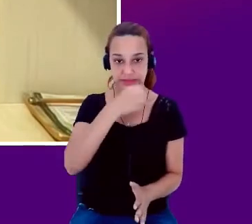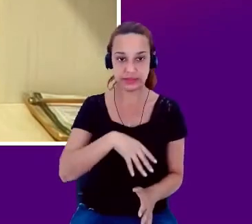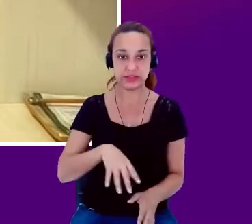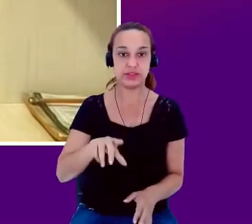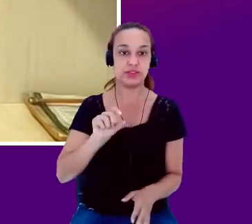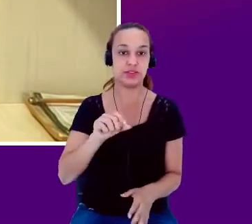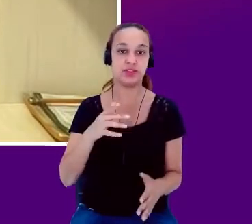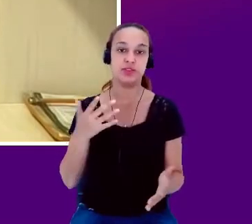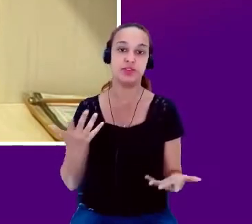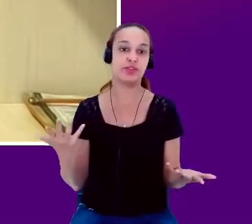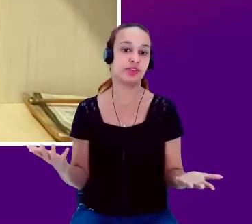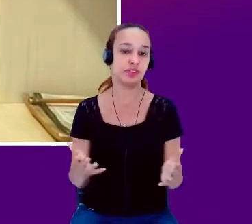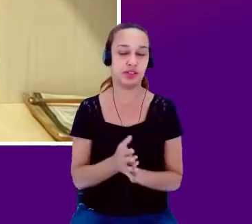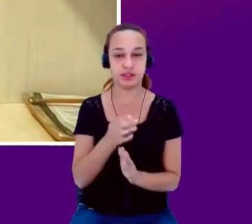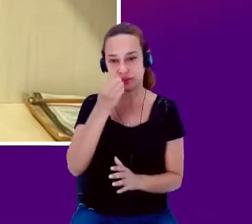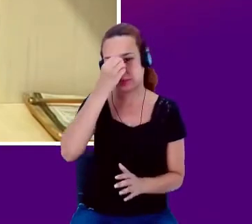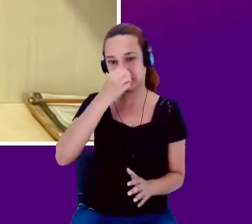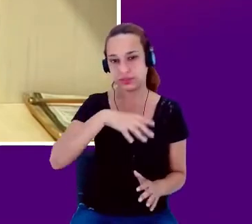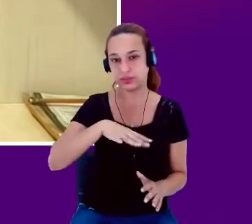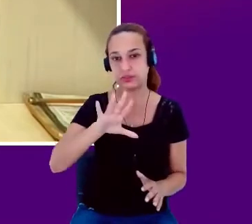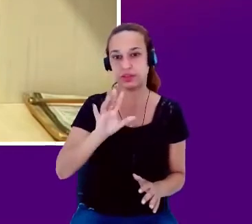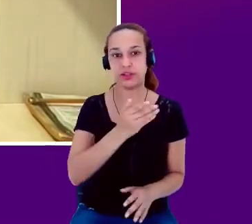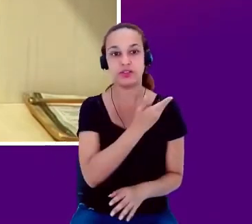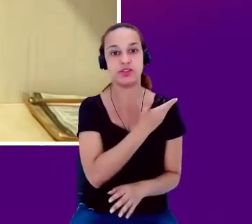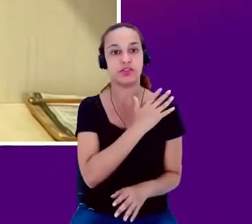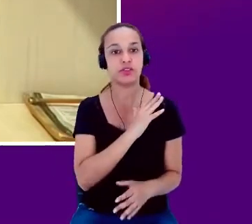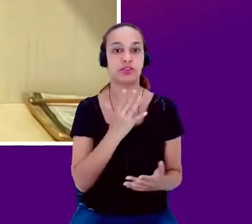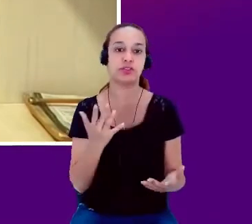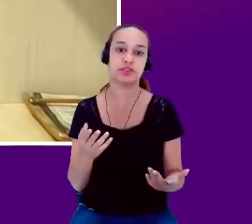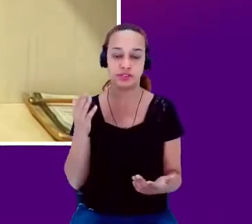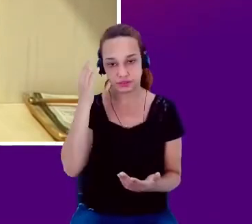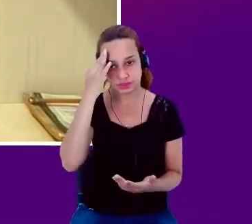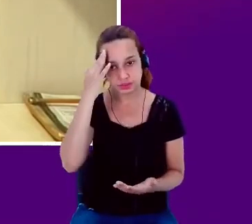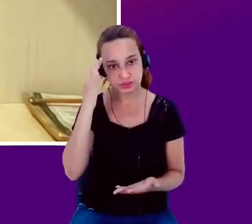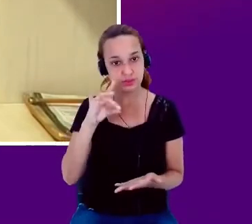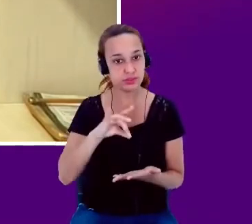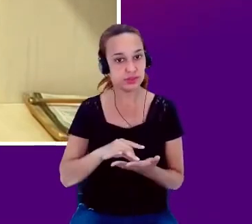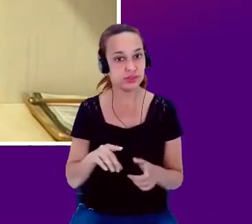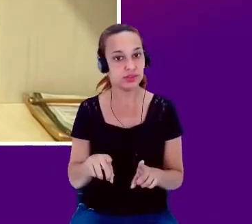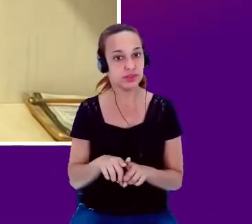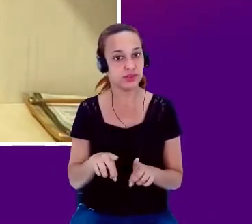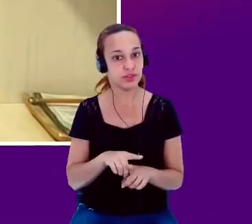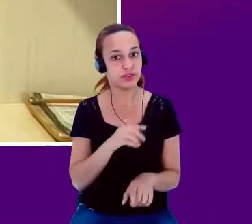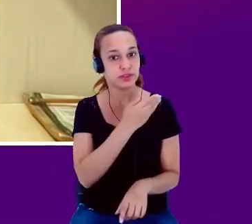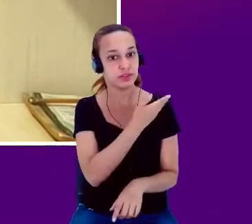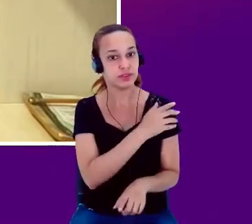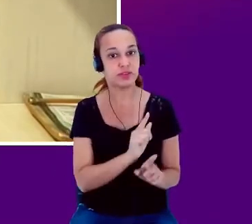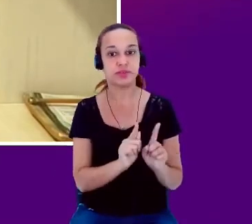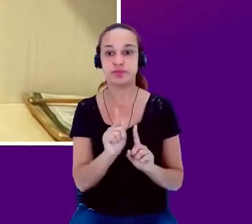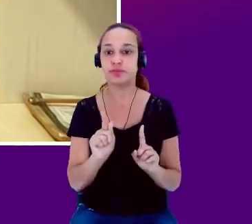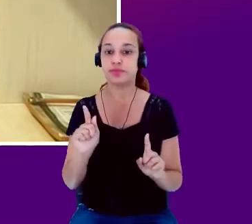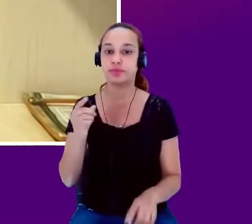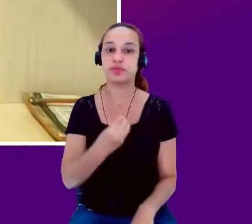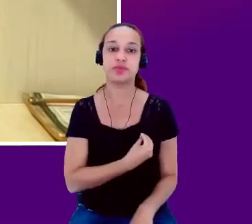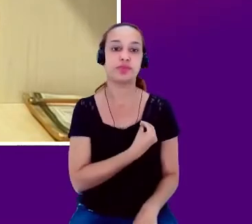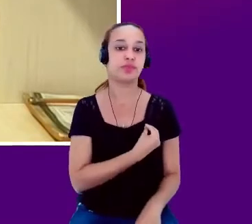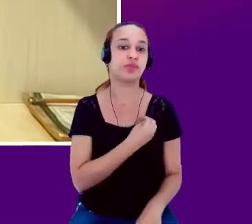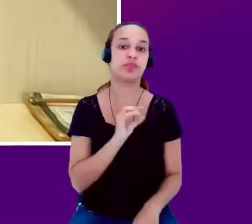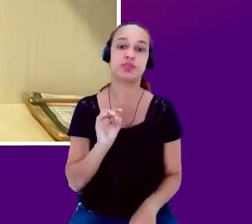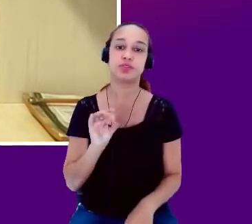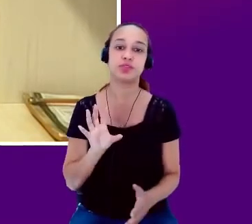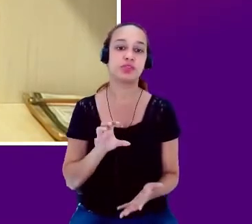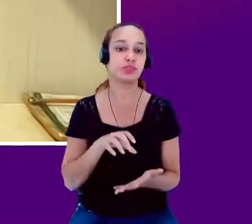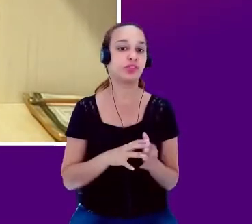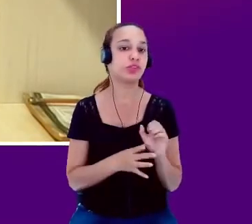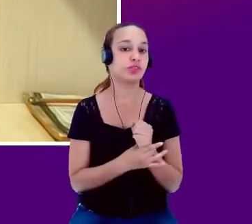esse elemento de abusividade na discriminação, reconhecendo ao mesmo tempo que a discriminação estatística está presente não apenas no setor de